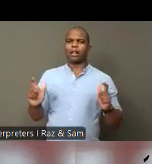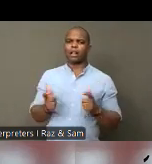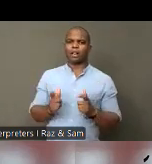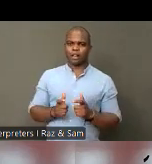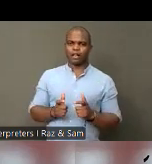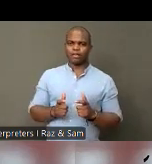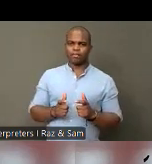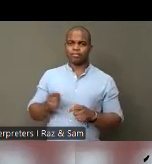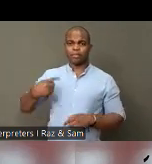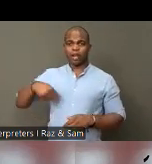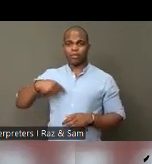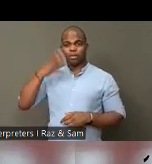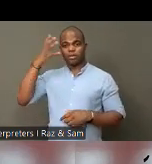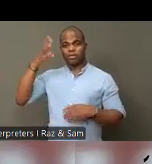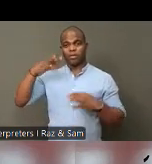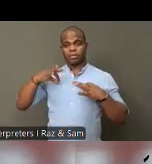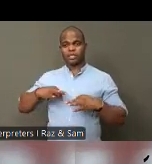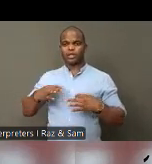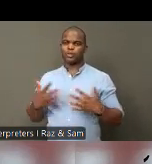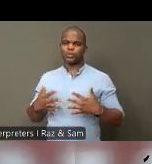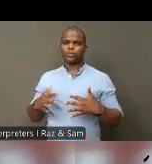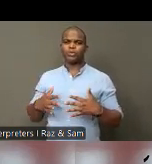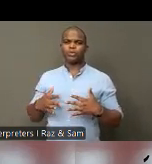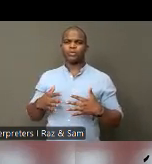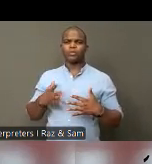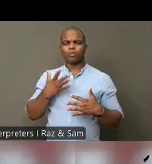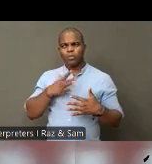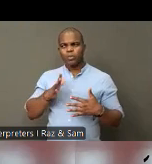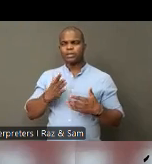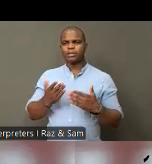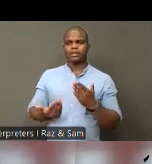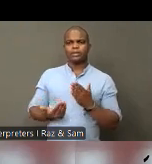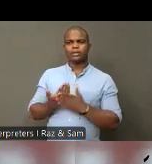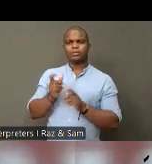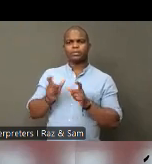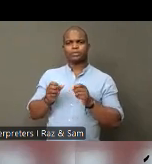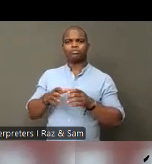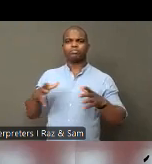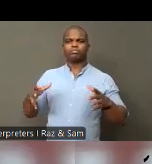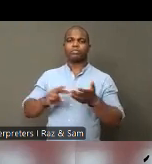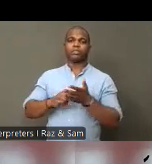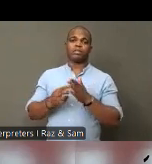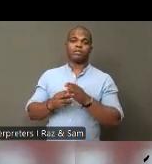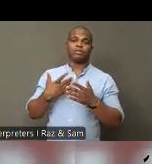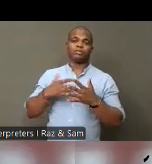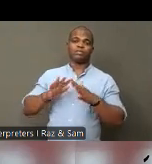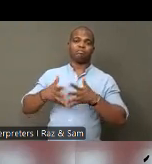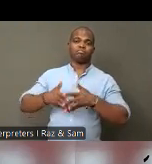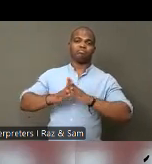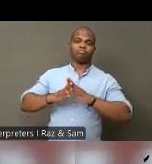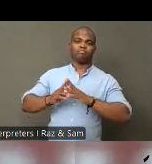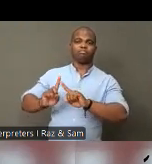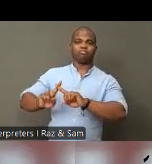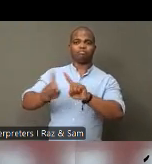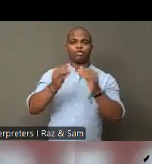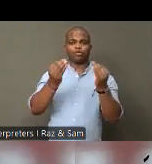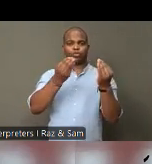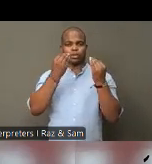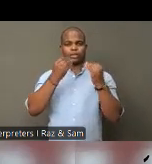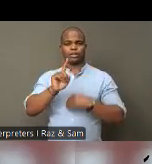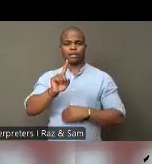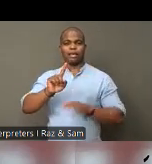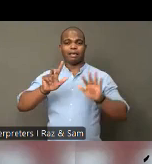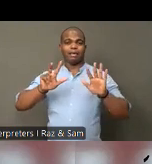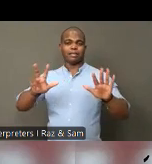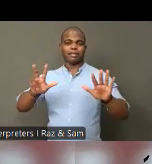Então, estamos treinando pessoas que podem expandir e entregar os atendimentos médicos primários em todas as